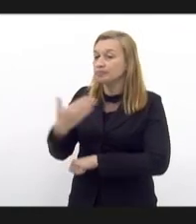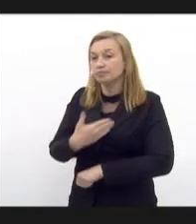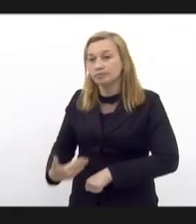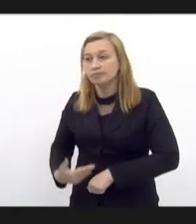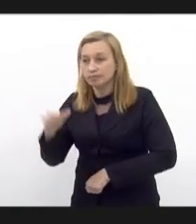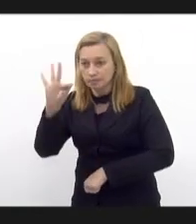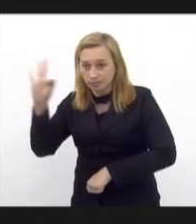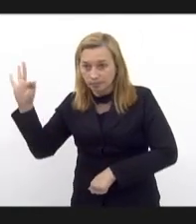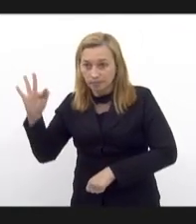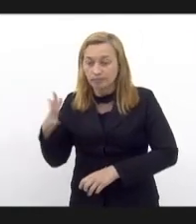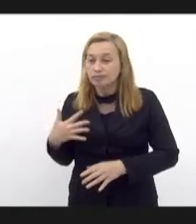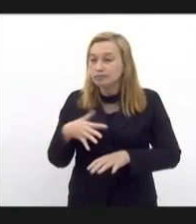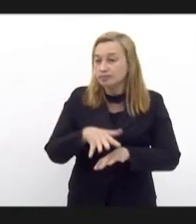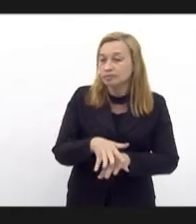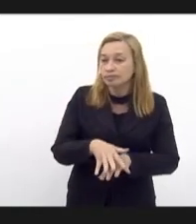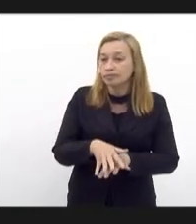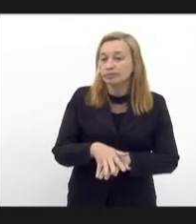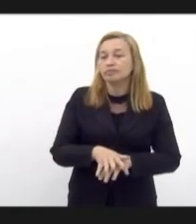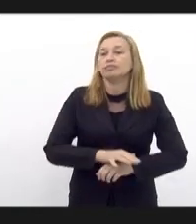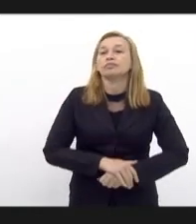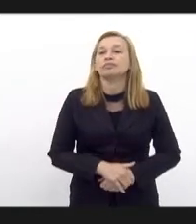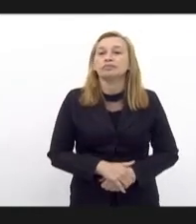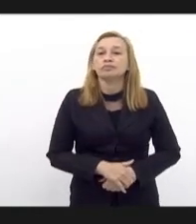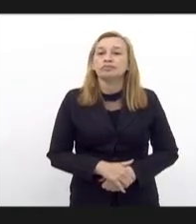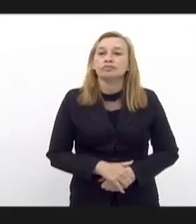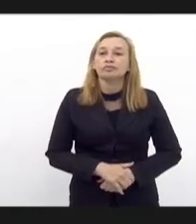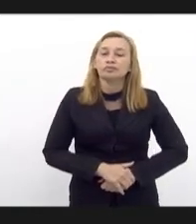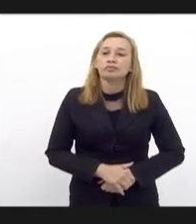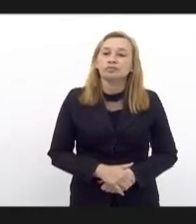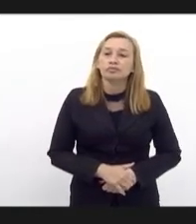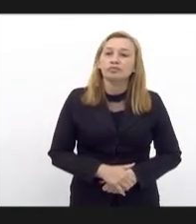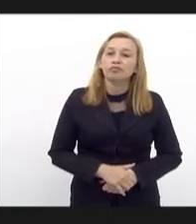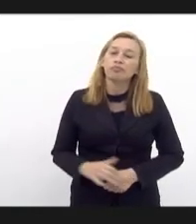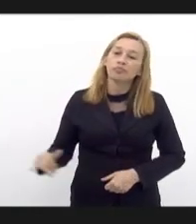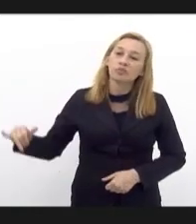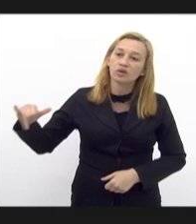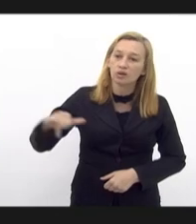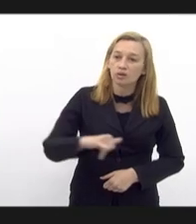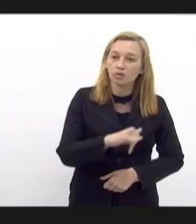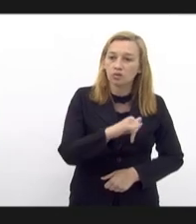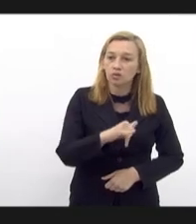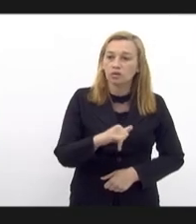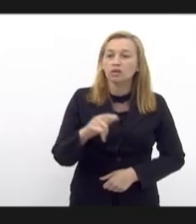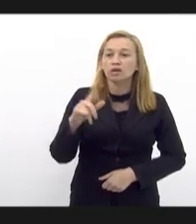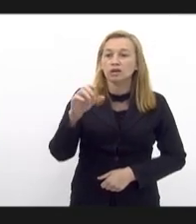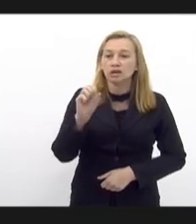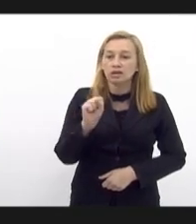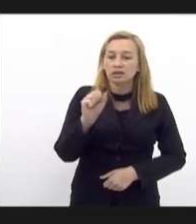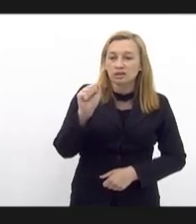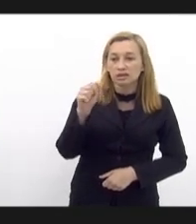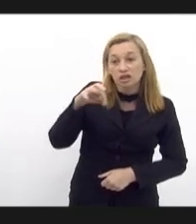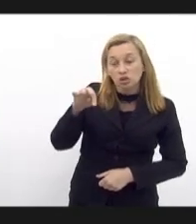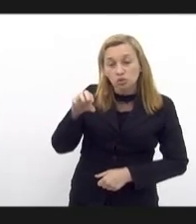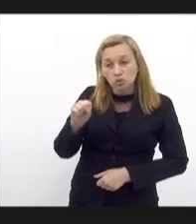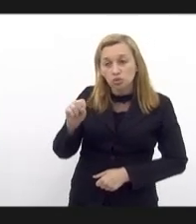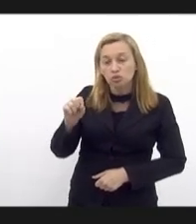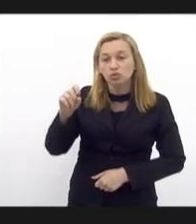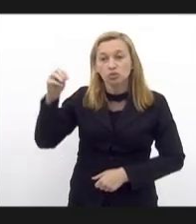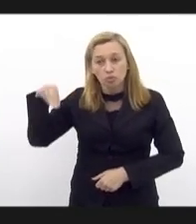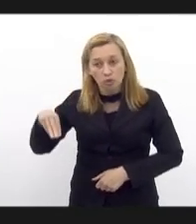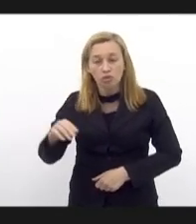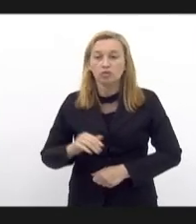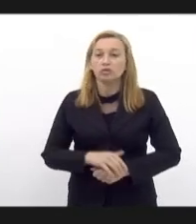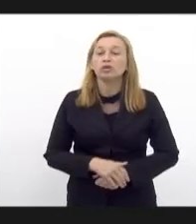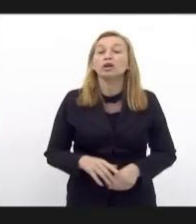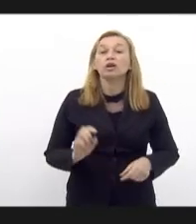exatamente a inclusão dessa concessão, na concessão do aeroporto do Santos Dumont, uma avaliação econômica.